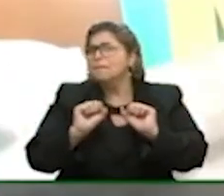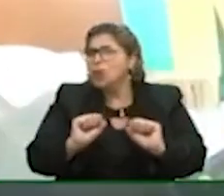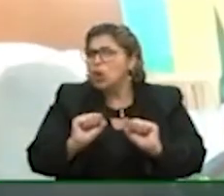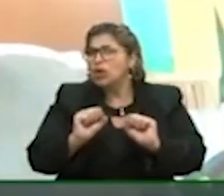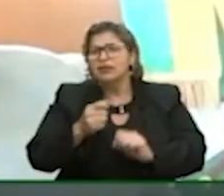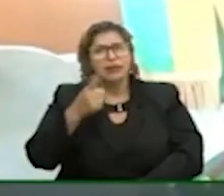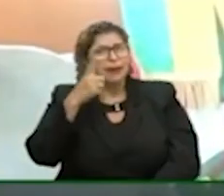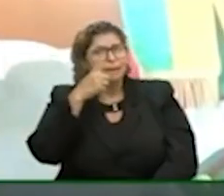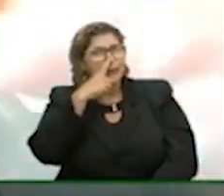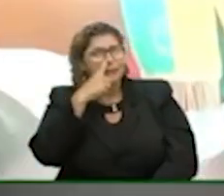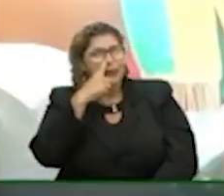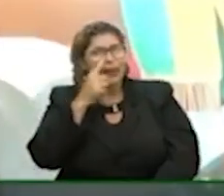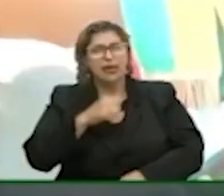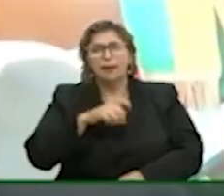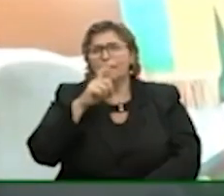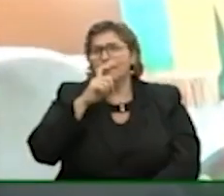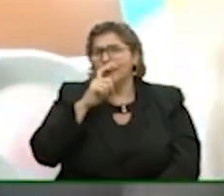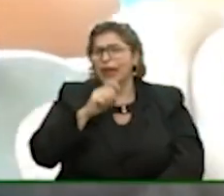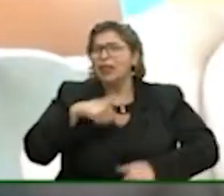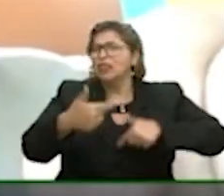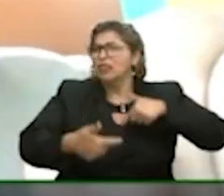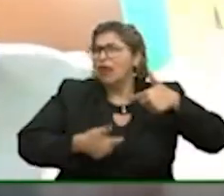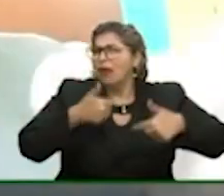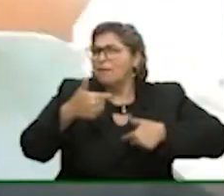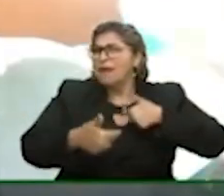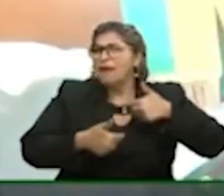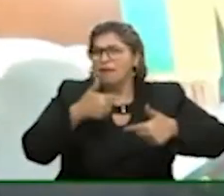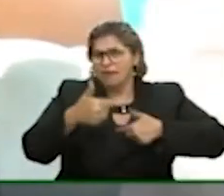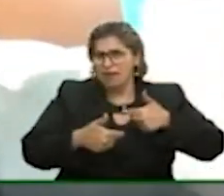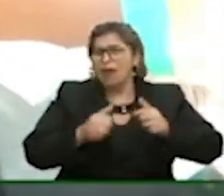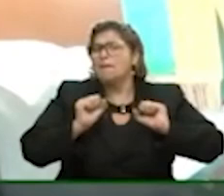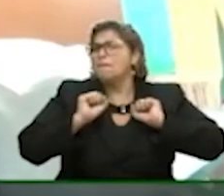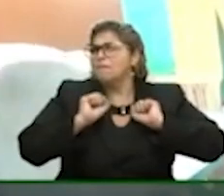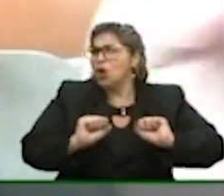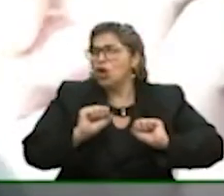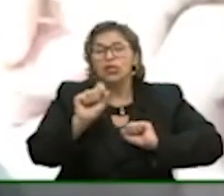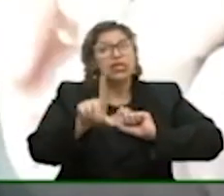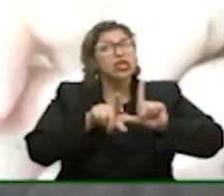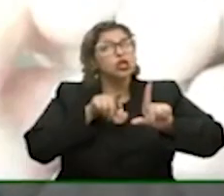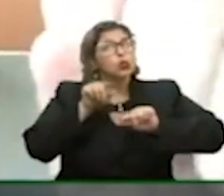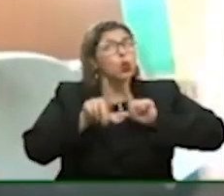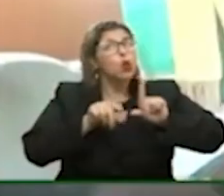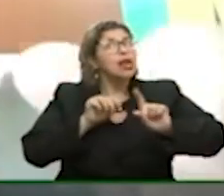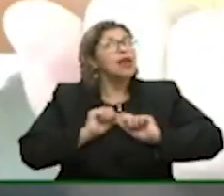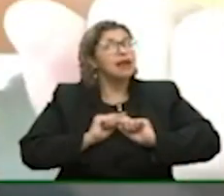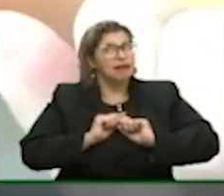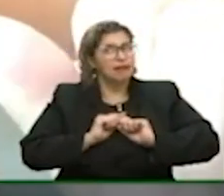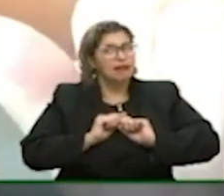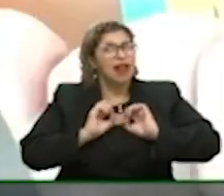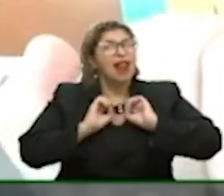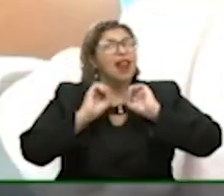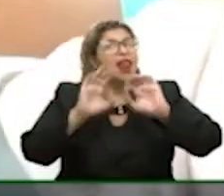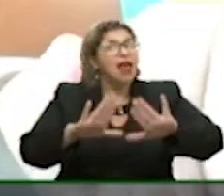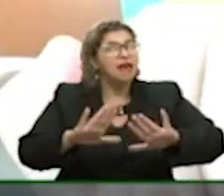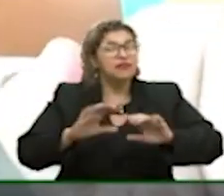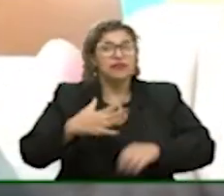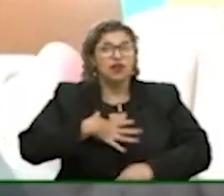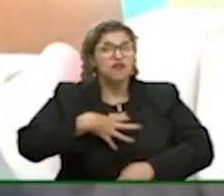que o pai ou a mãe que tem que trabalhar, que possa optar, deixe o seu filho na